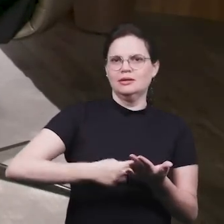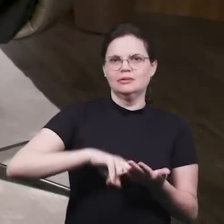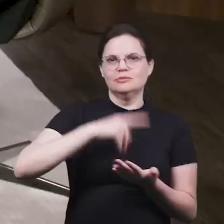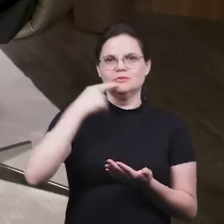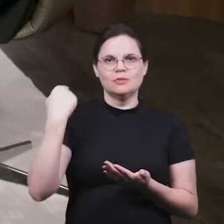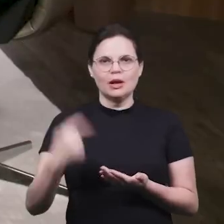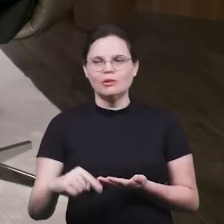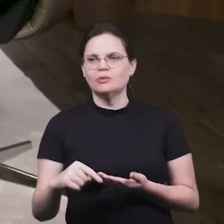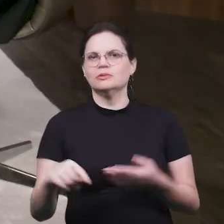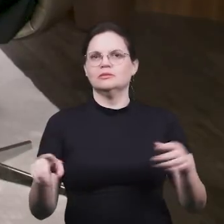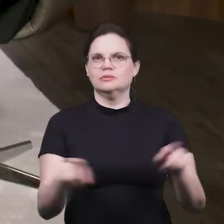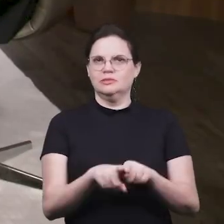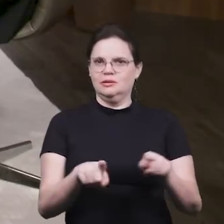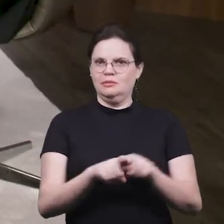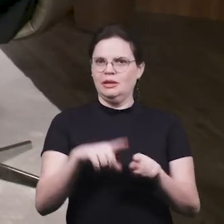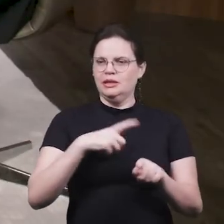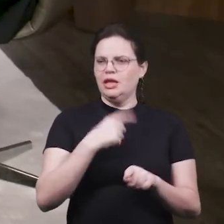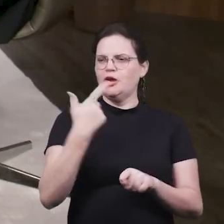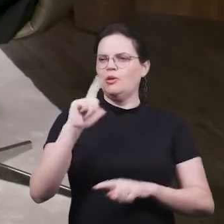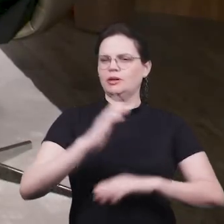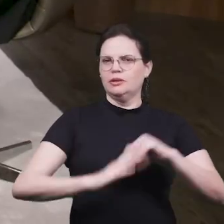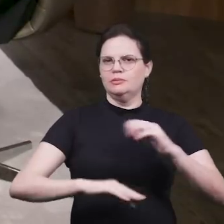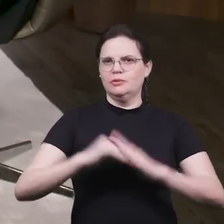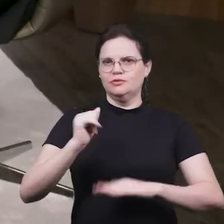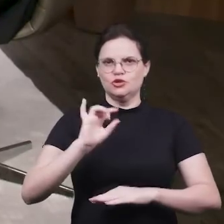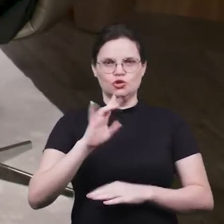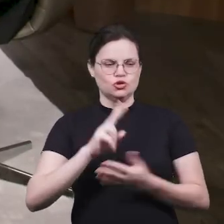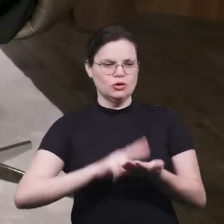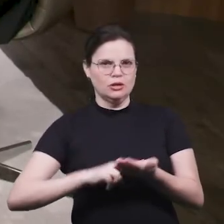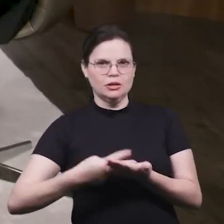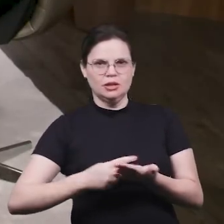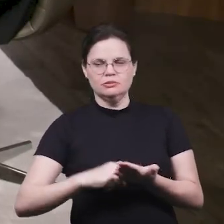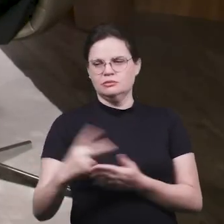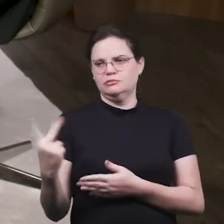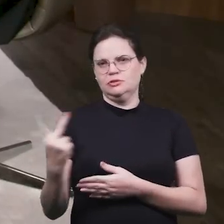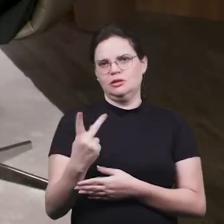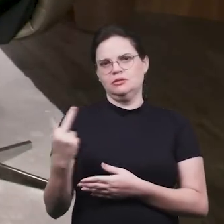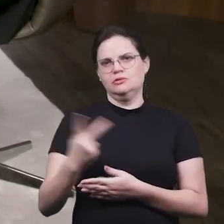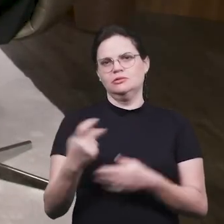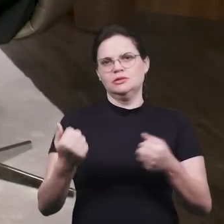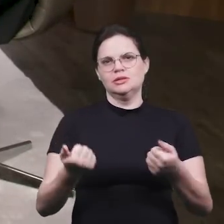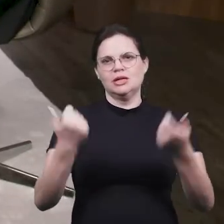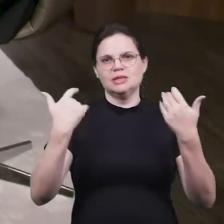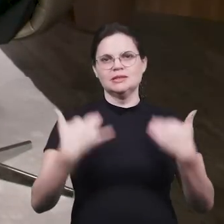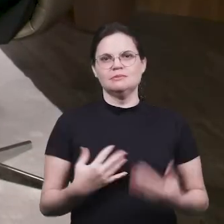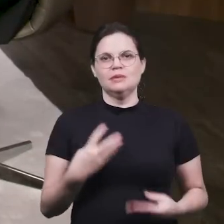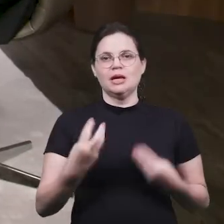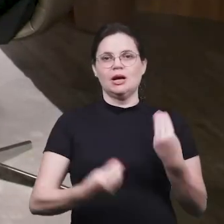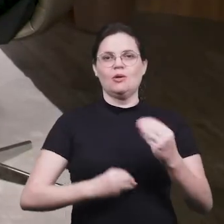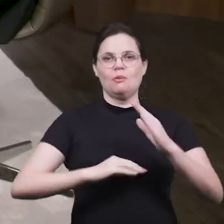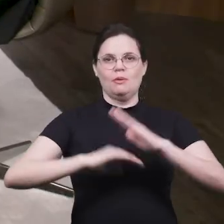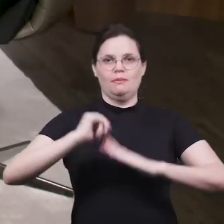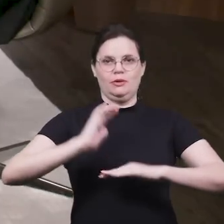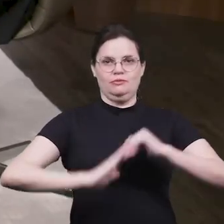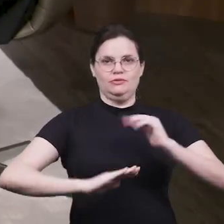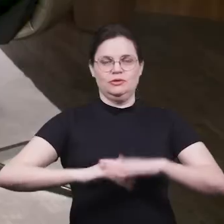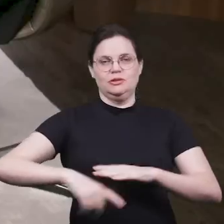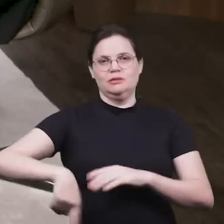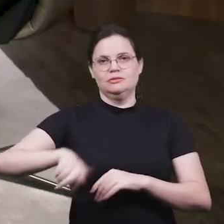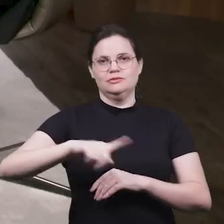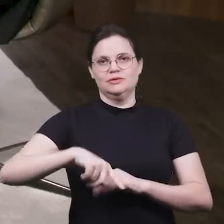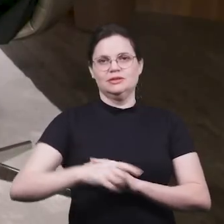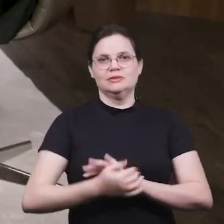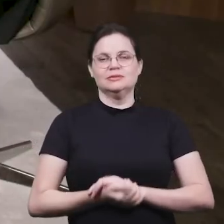também trabalha como tradutor, pastor? Como é que é? Converse um pouquinho vocês dois conosco, um pouco da vida profissional, acadêmica de